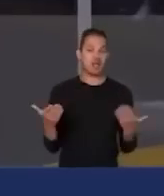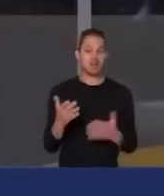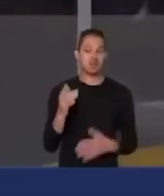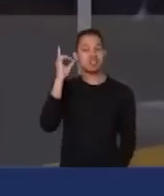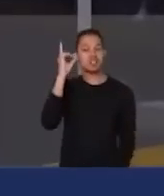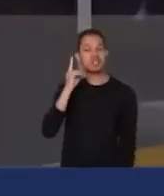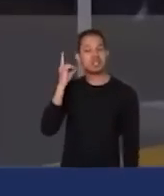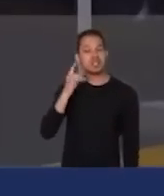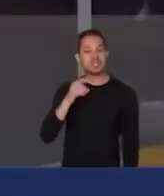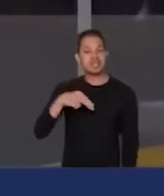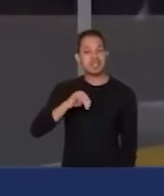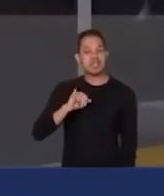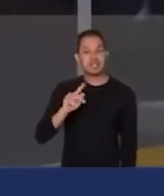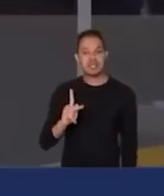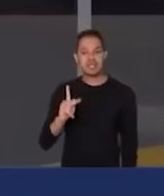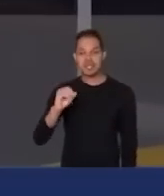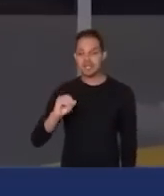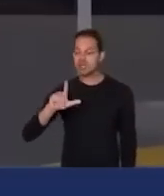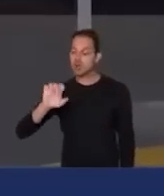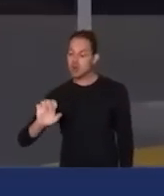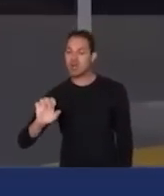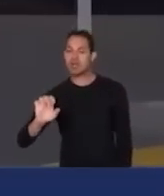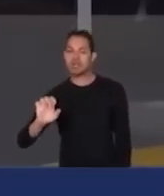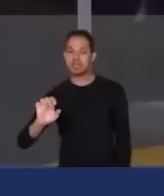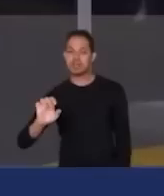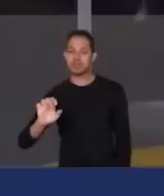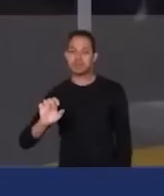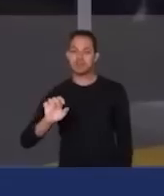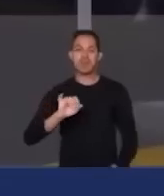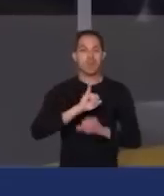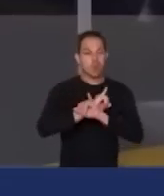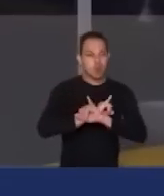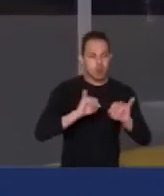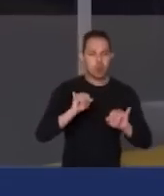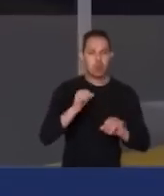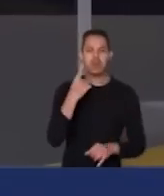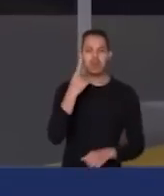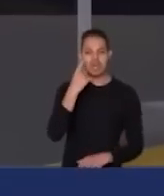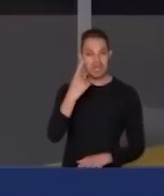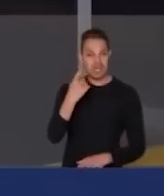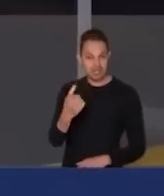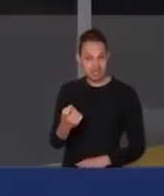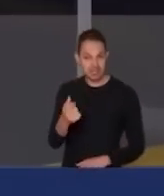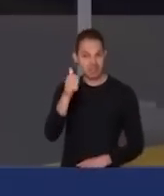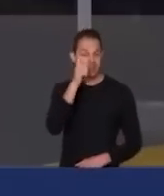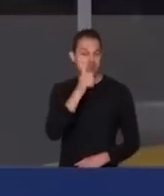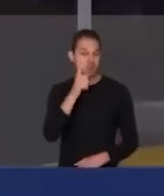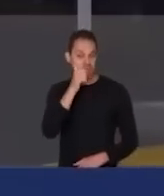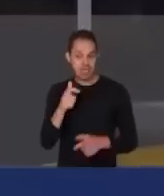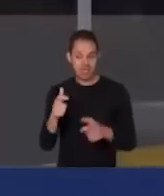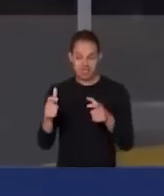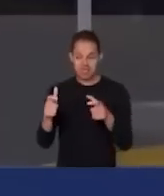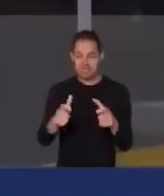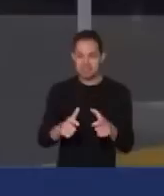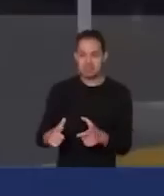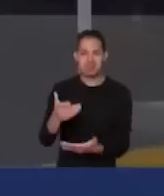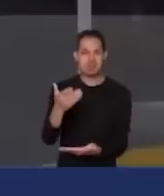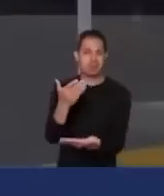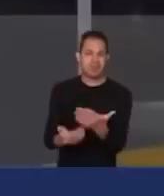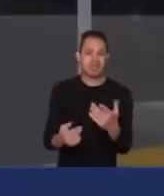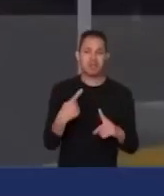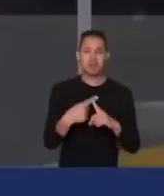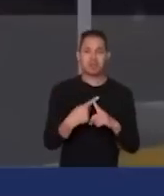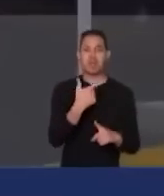Nicolas Ferreira. Esse tema é um tema complexo e muita gente, a gente procuramos vários parlamentares para comentar o